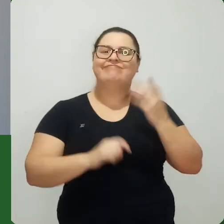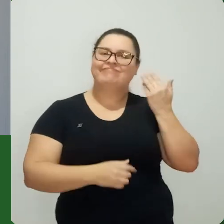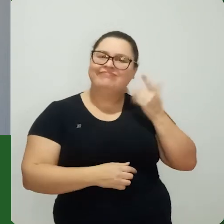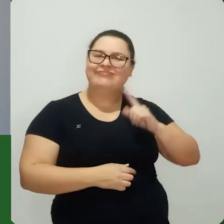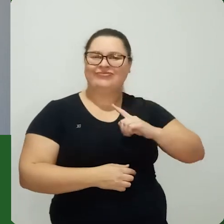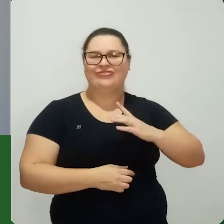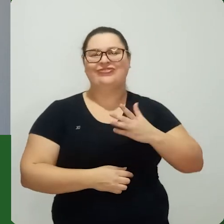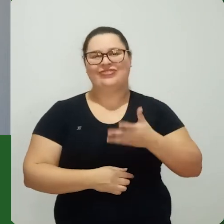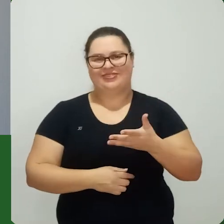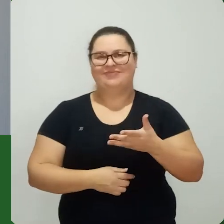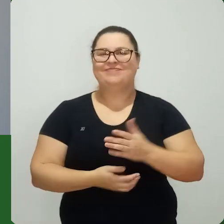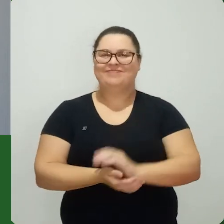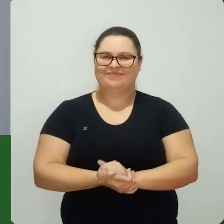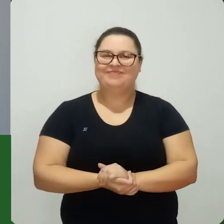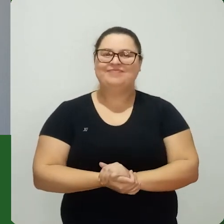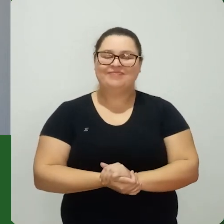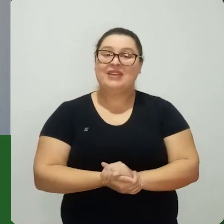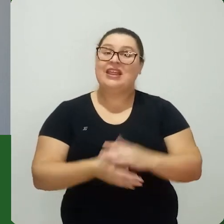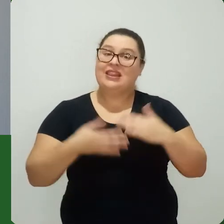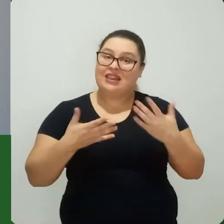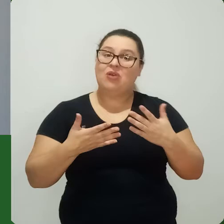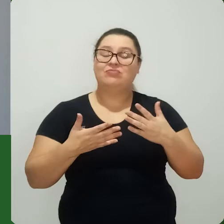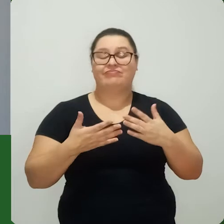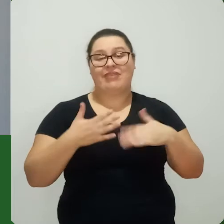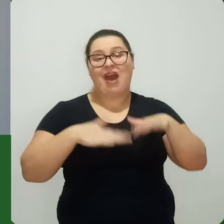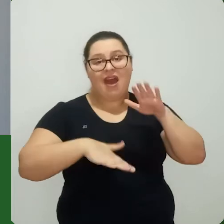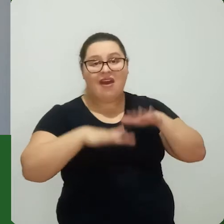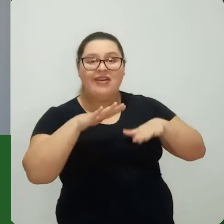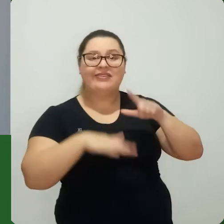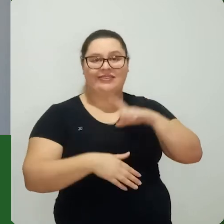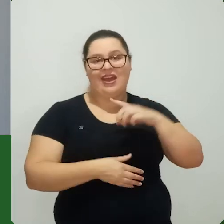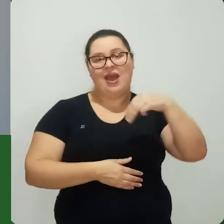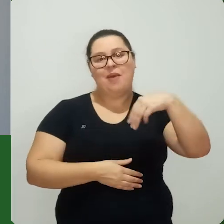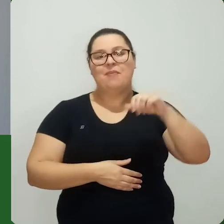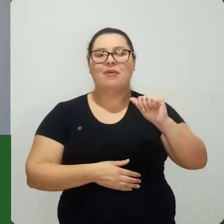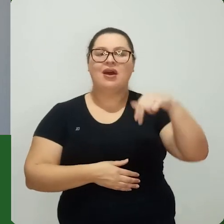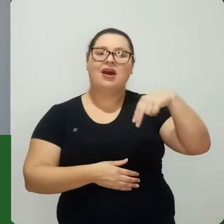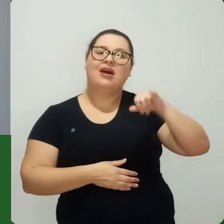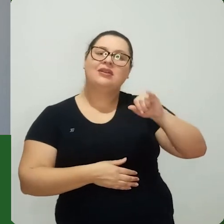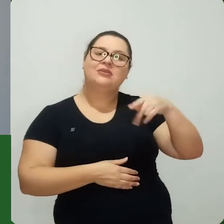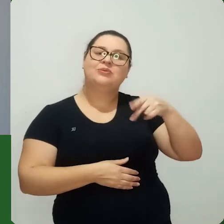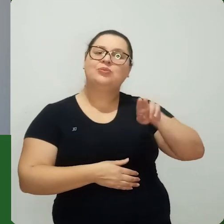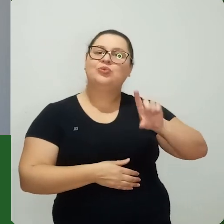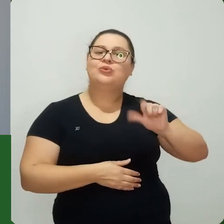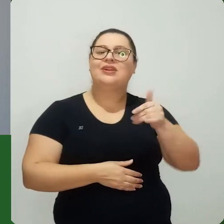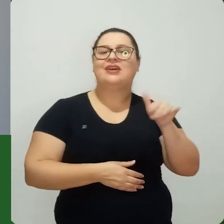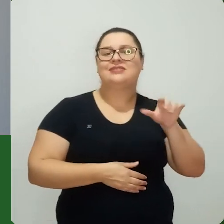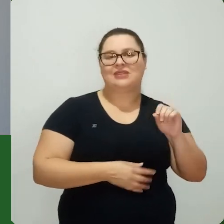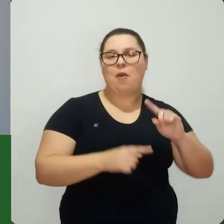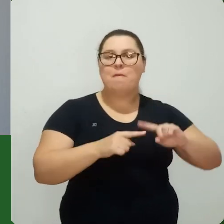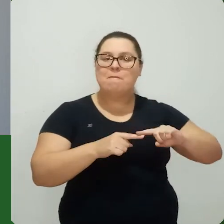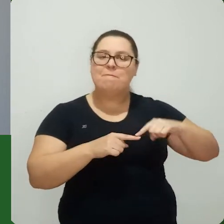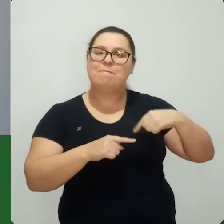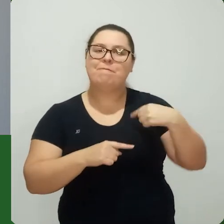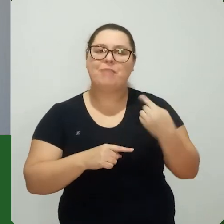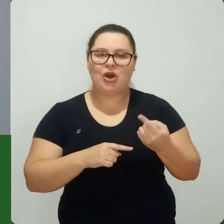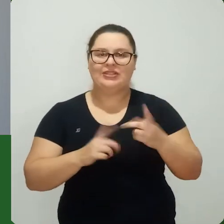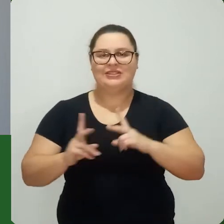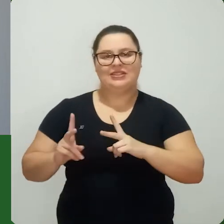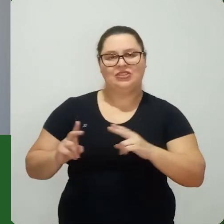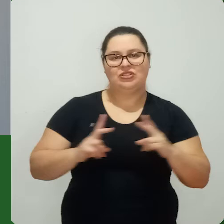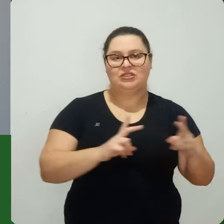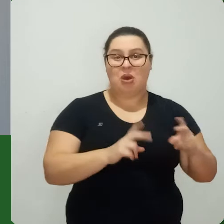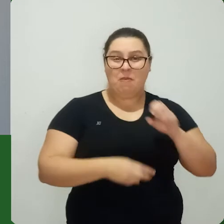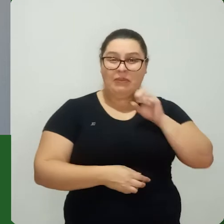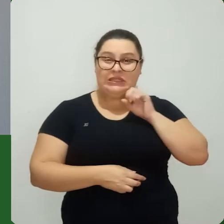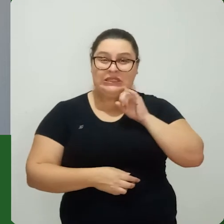pode trazer manipulação. E será que é a única manipulação? Se eu não trabalhar com pós-edição, será que eu estou representando uma verdade?